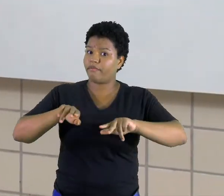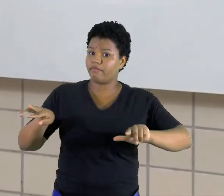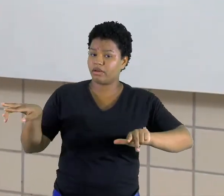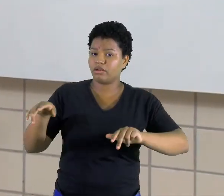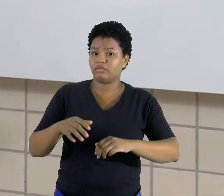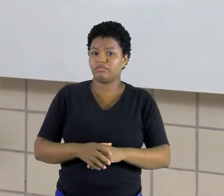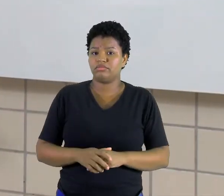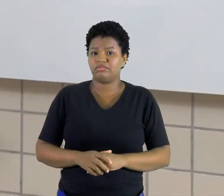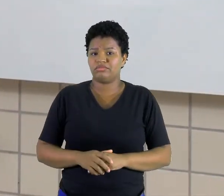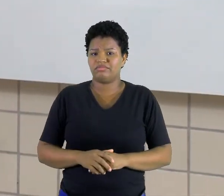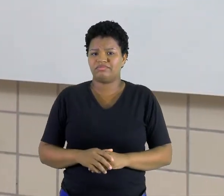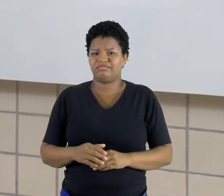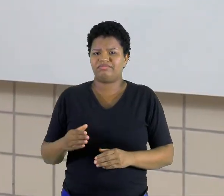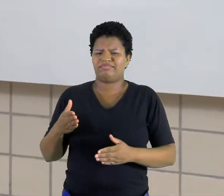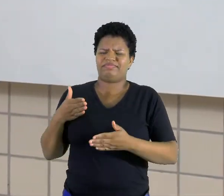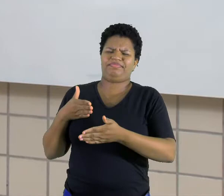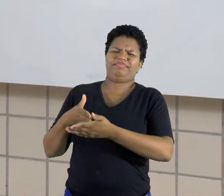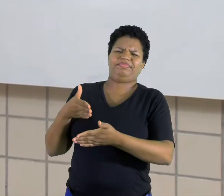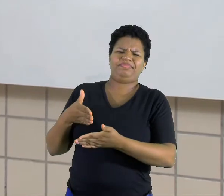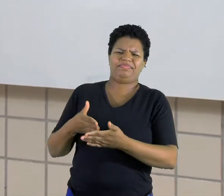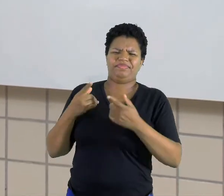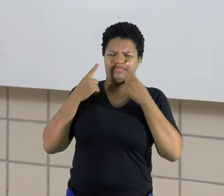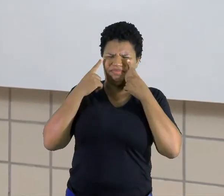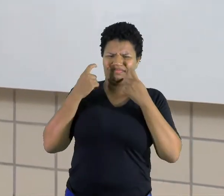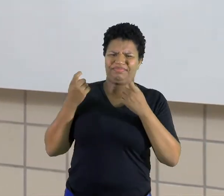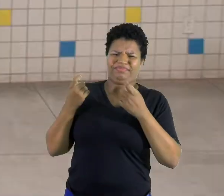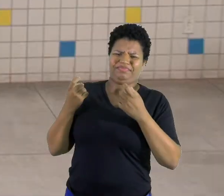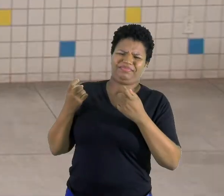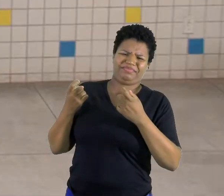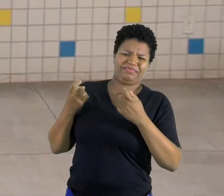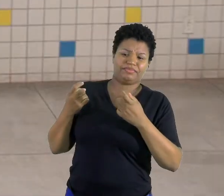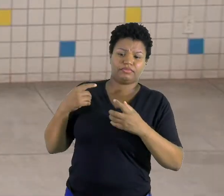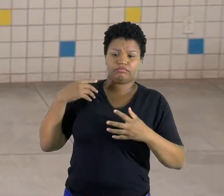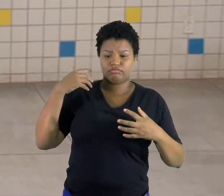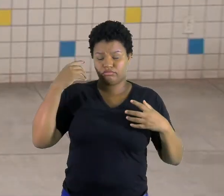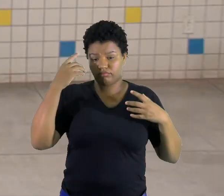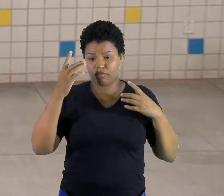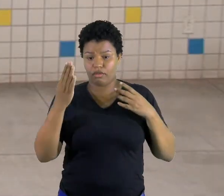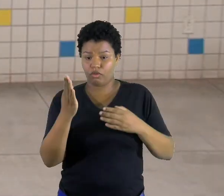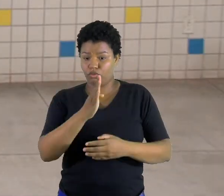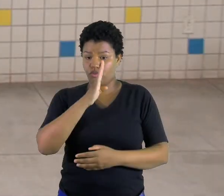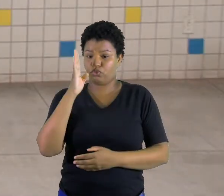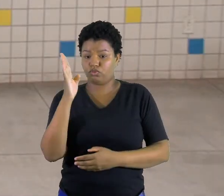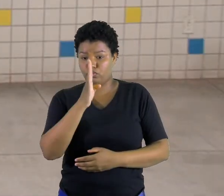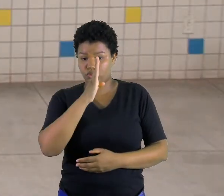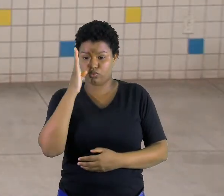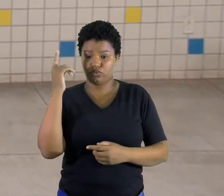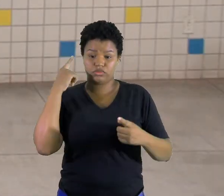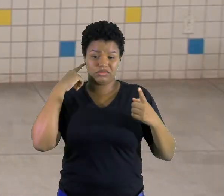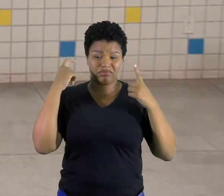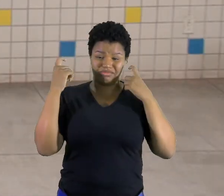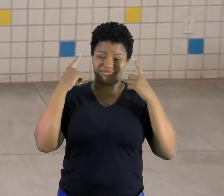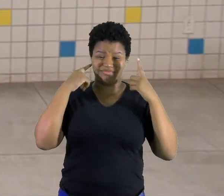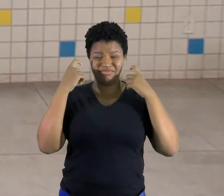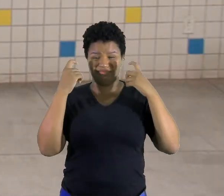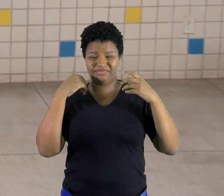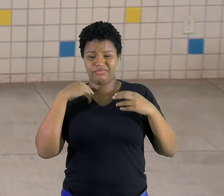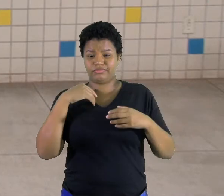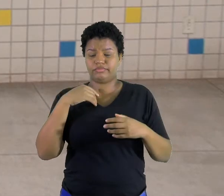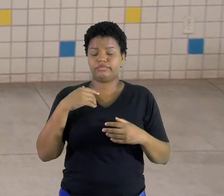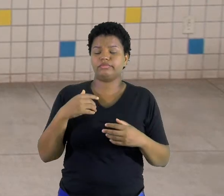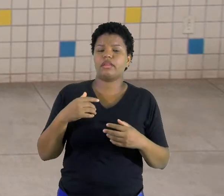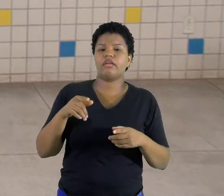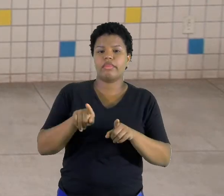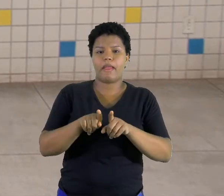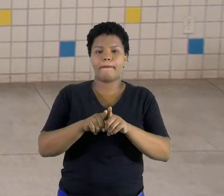como intolerância aos sons intensos, tontura, zumbidos e até mesmo a perda auditiva.